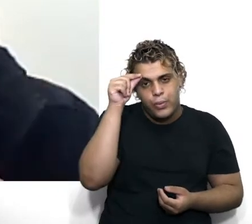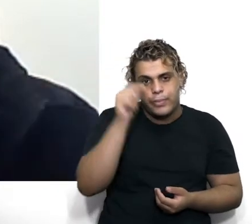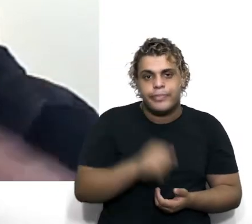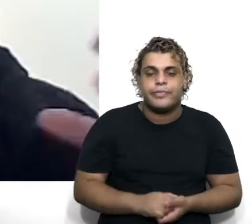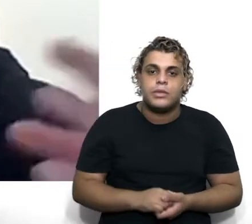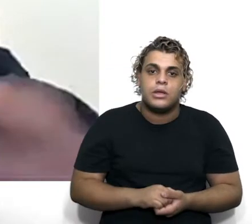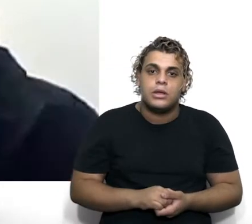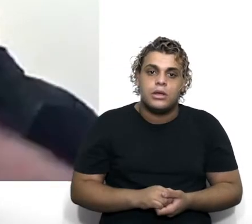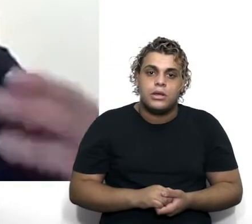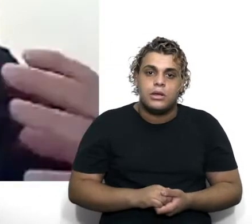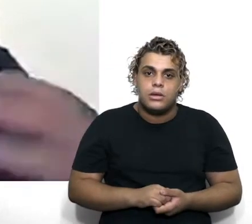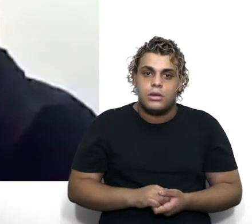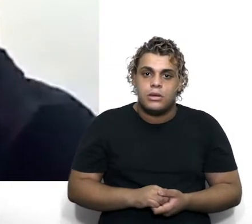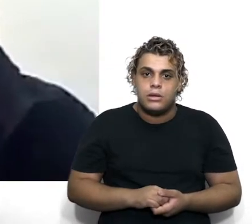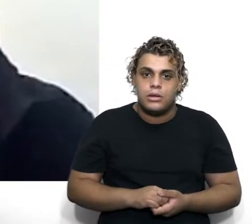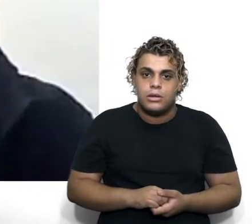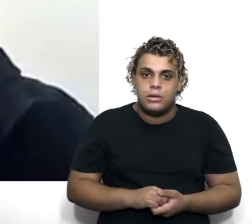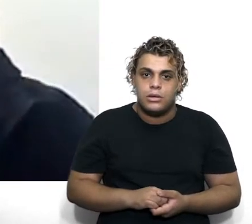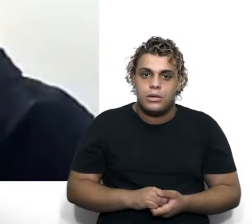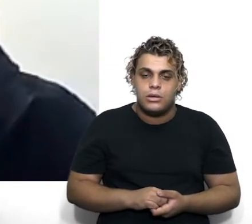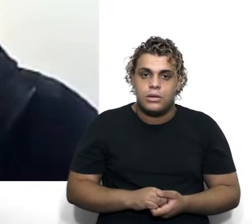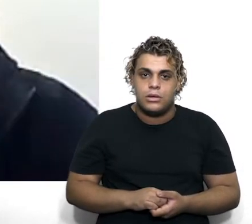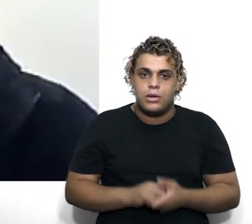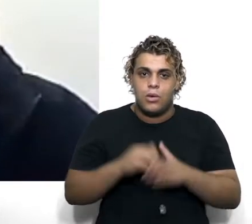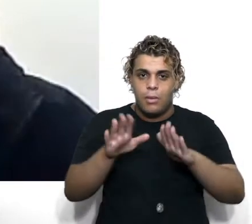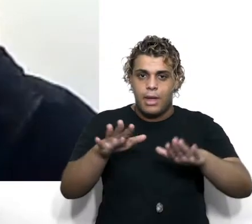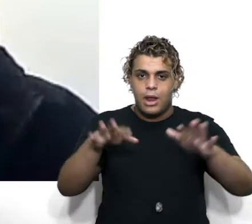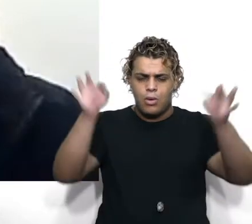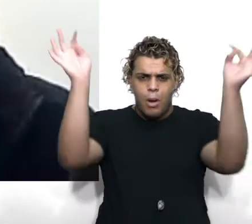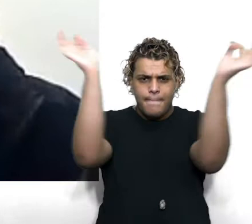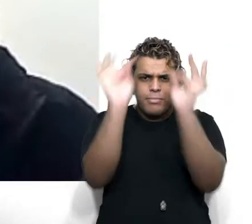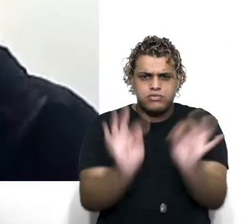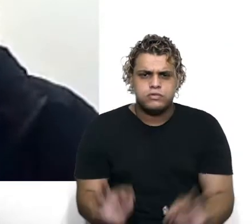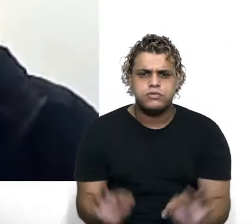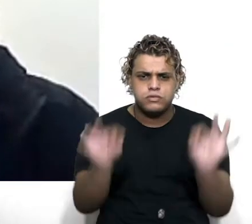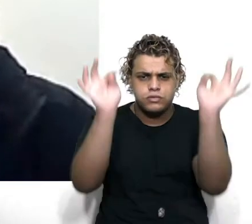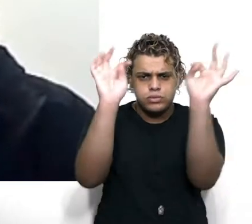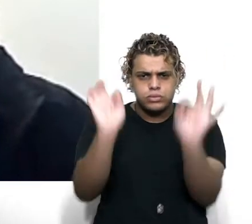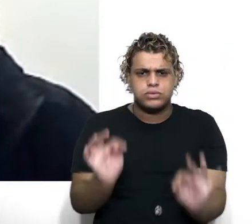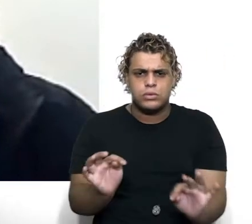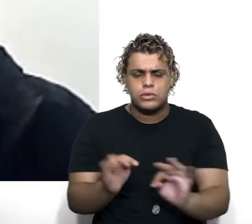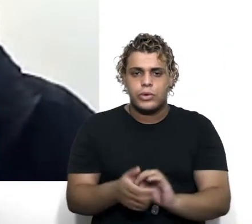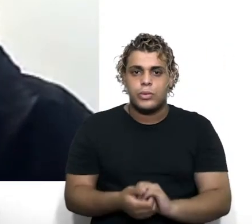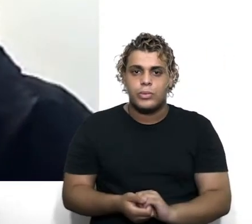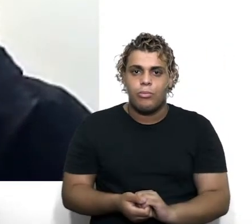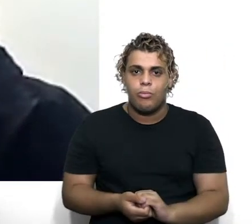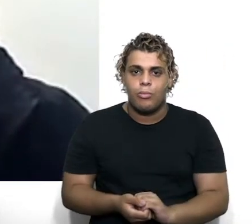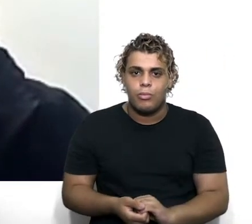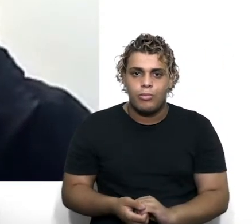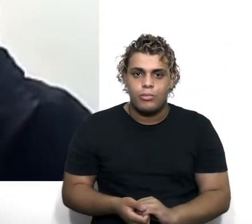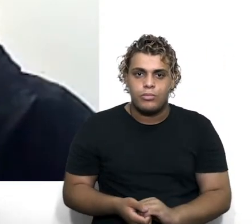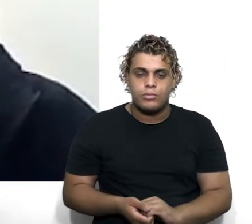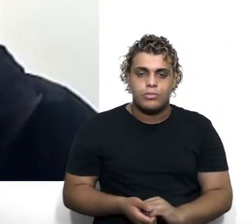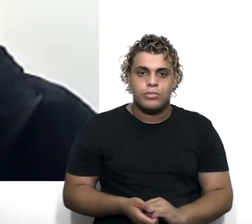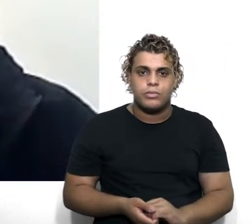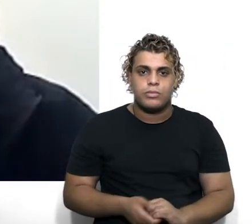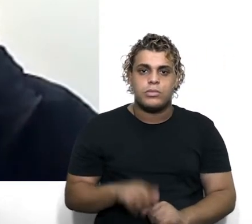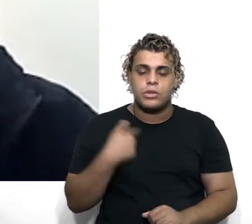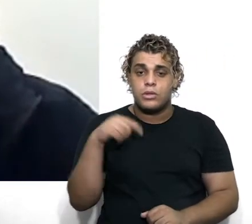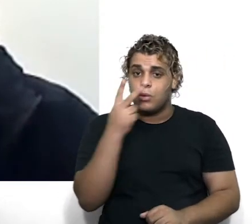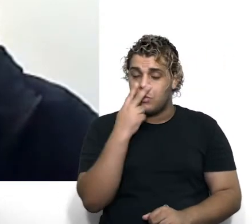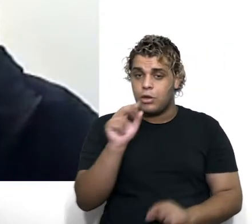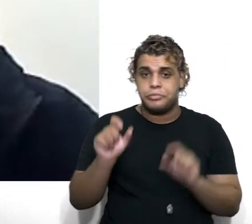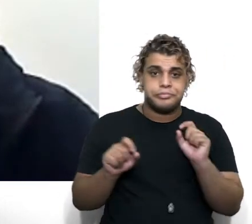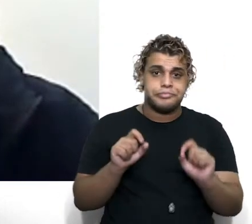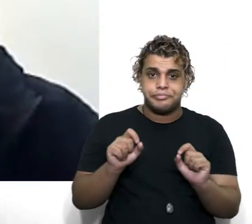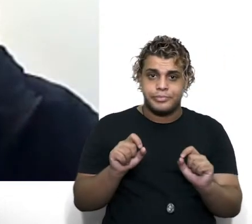não técnica, uma eletricidade orgânica que de repente é acionada, não é? E eu acho que essa eletricidade orgânica não existe